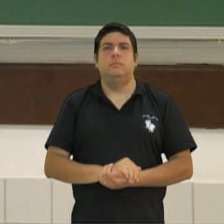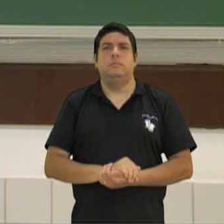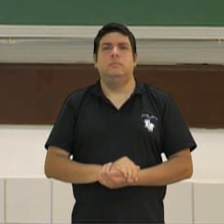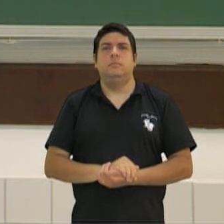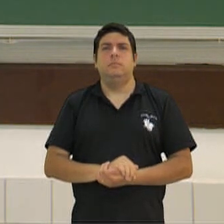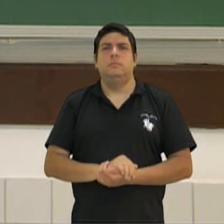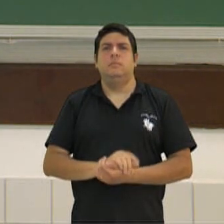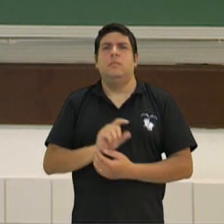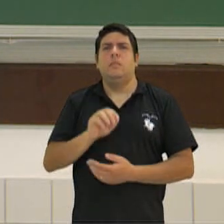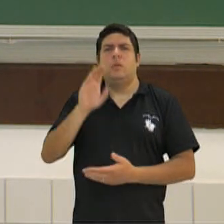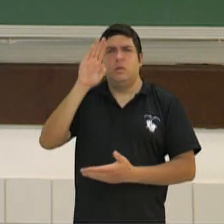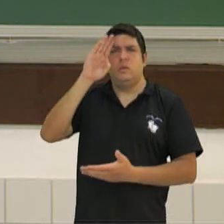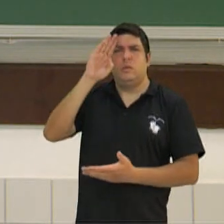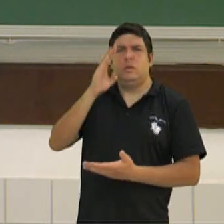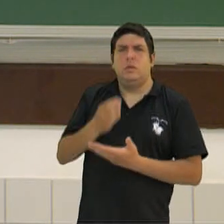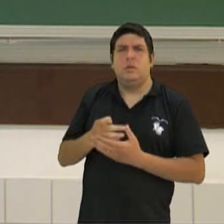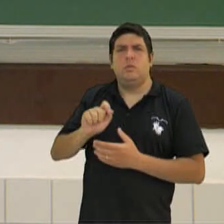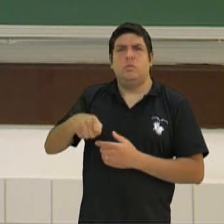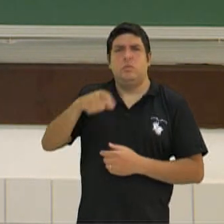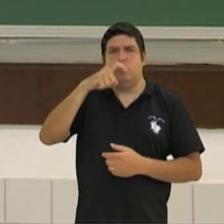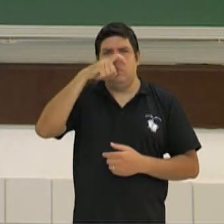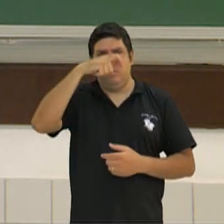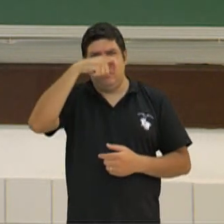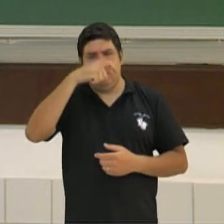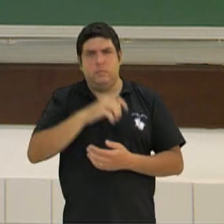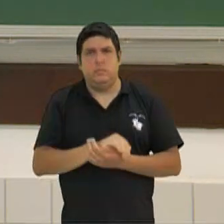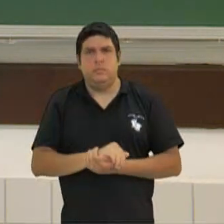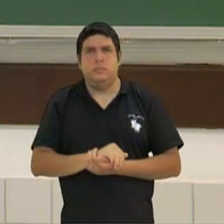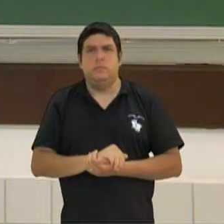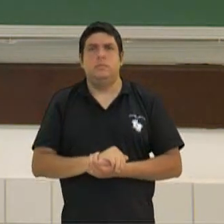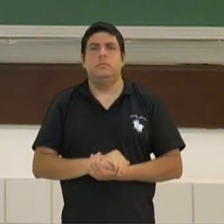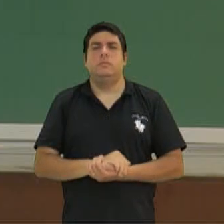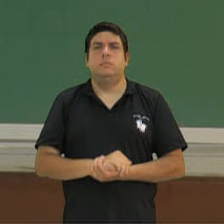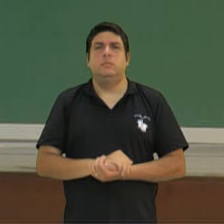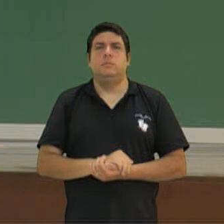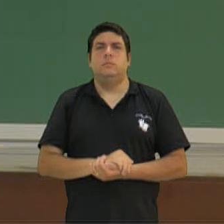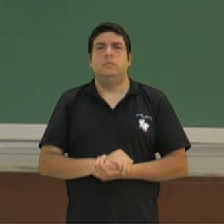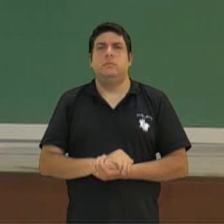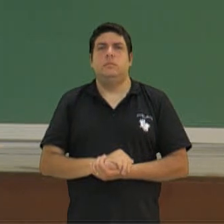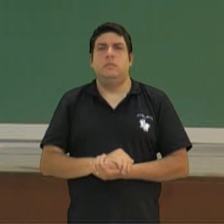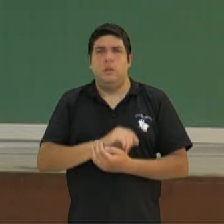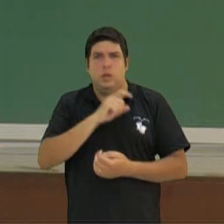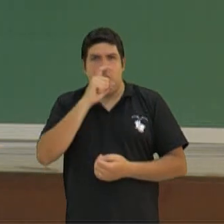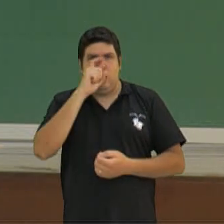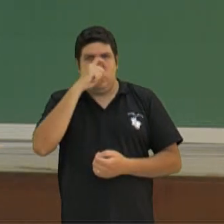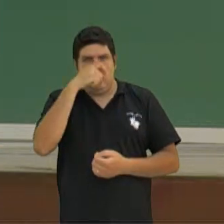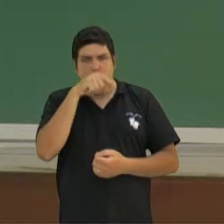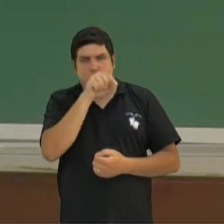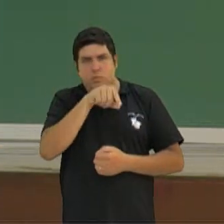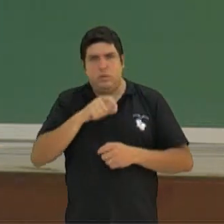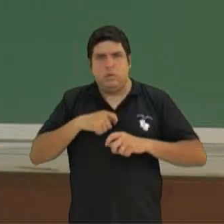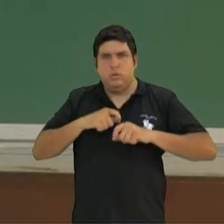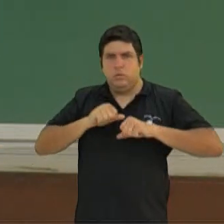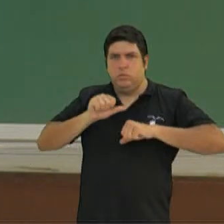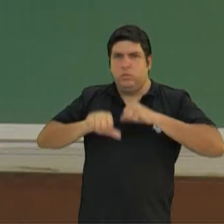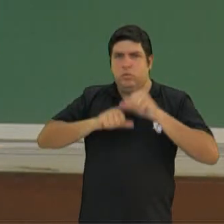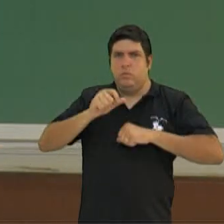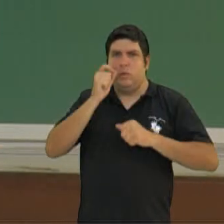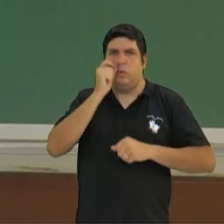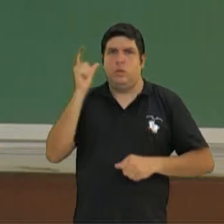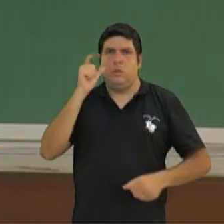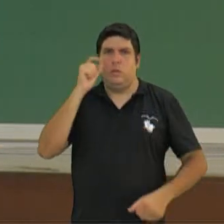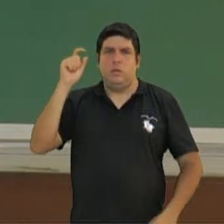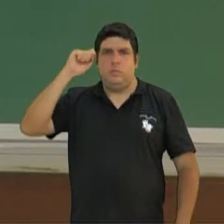acreditava sobre as bruxas? That they were transformed into a black cat. Que elas se transformavam em gatos